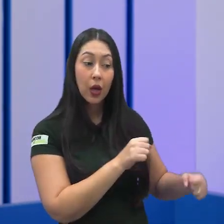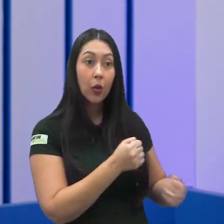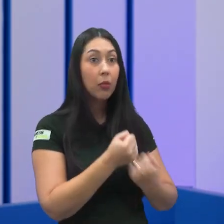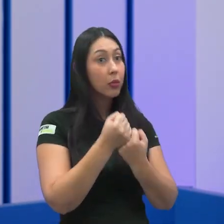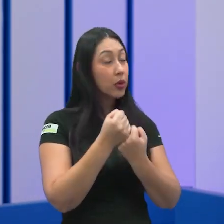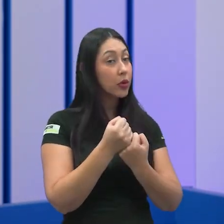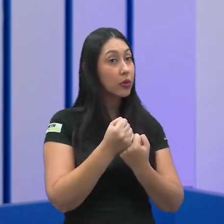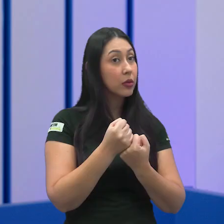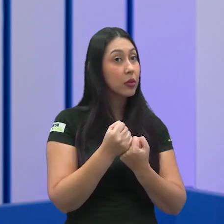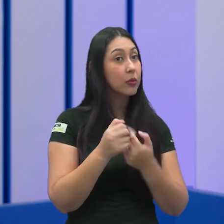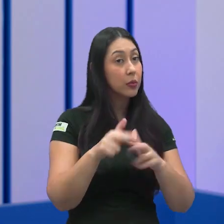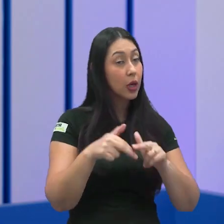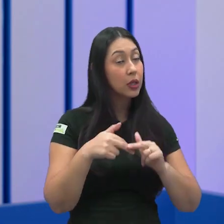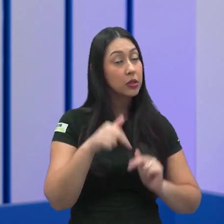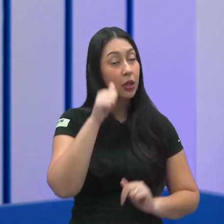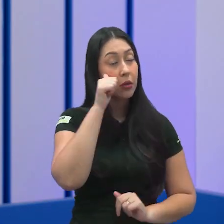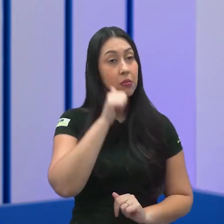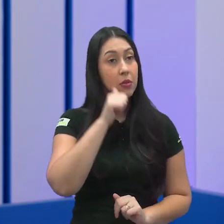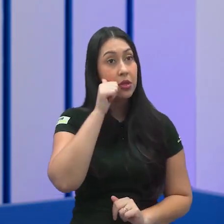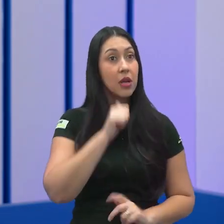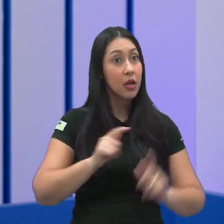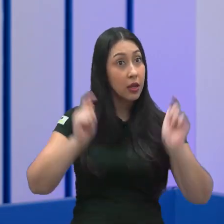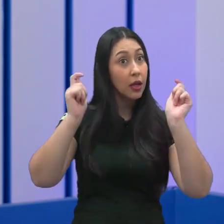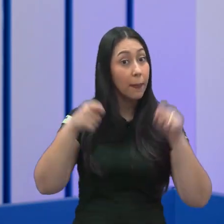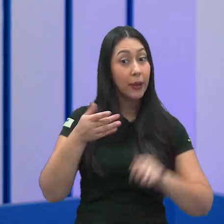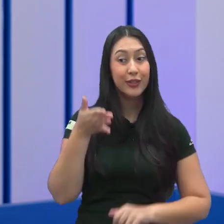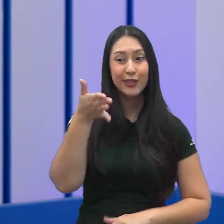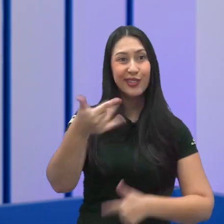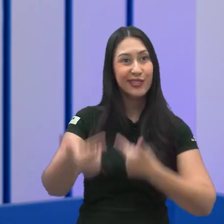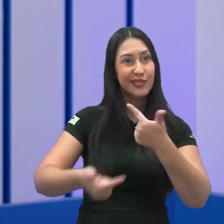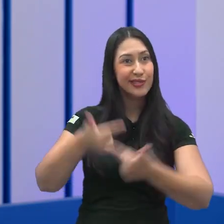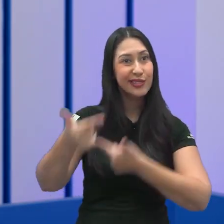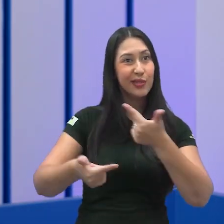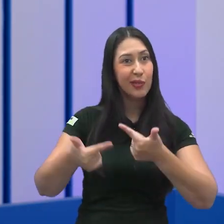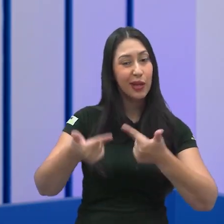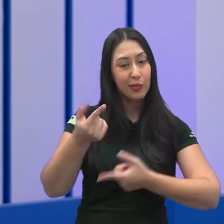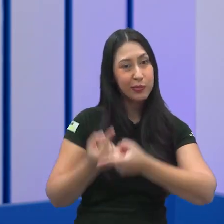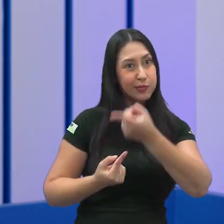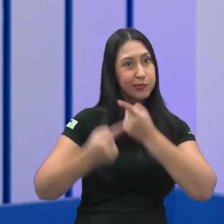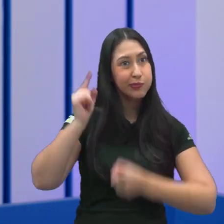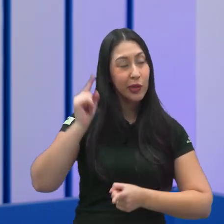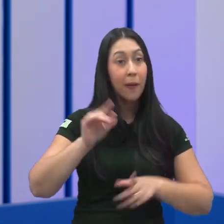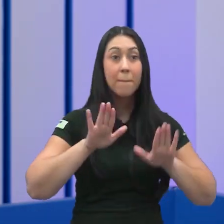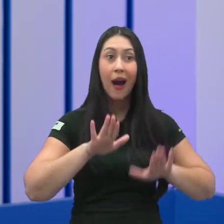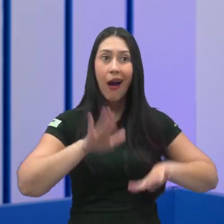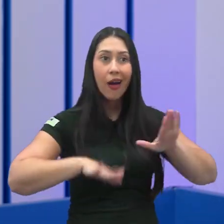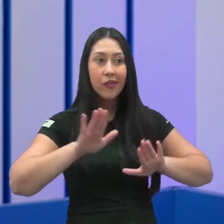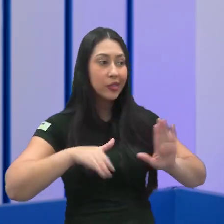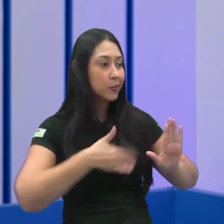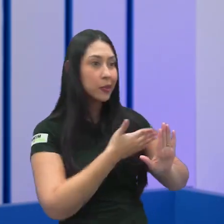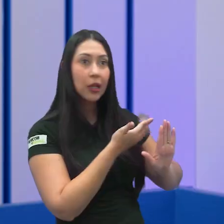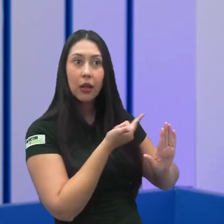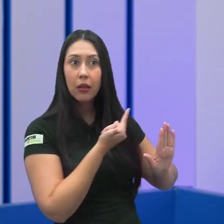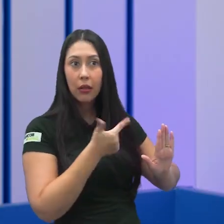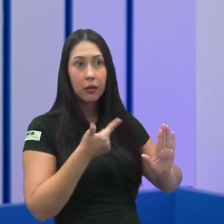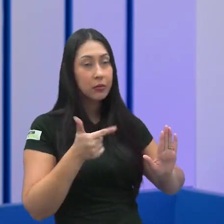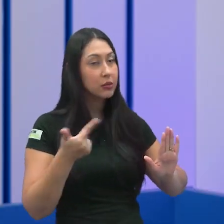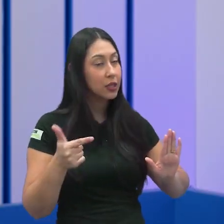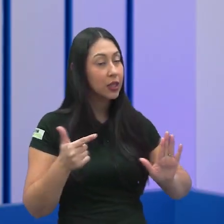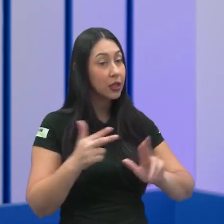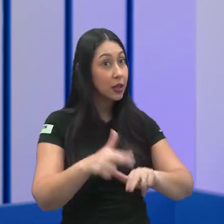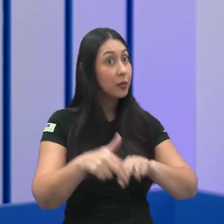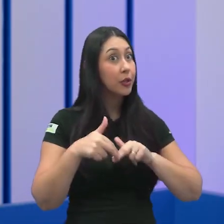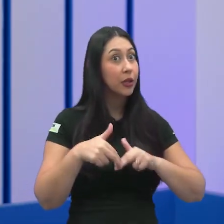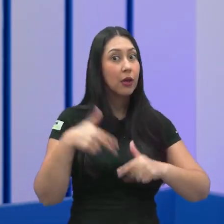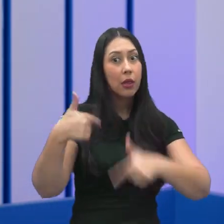dessa casa para que essa mulher possa ter êxito e ser bem-sucedida, né? O que muitas vezes não é possível.